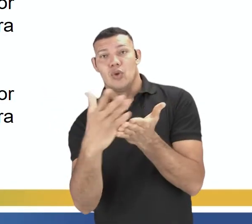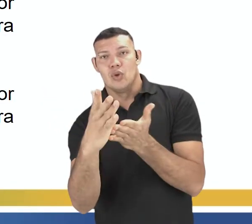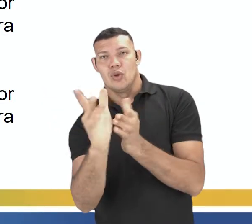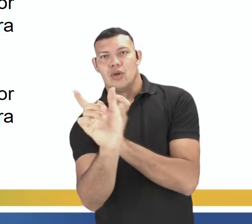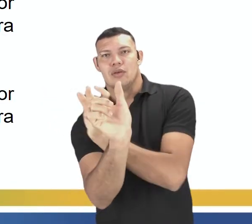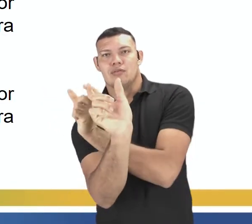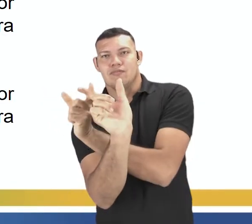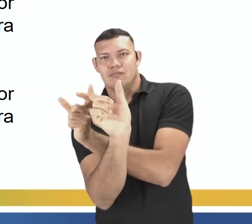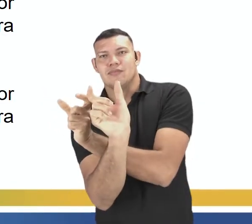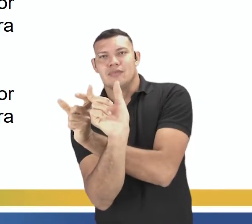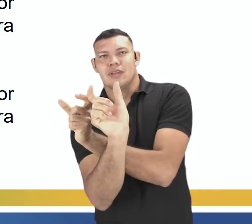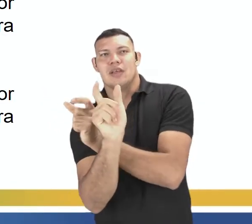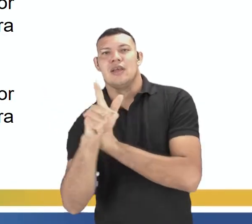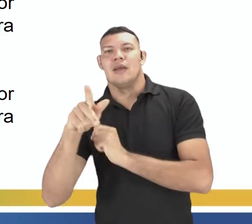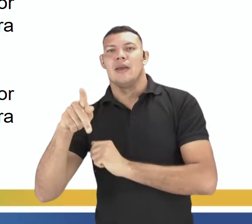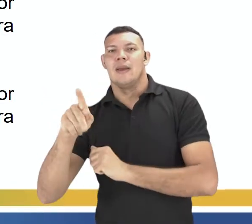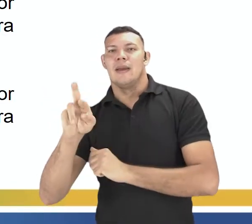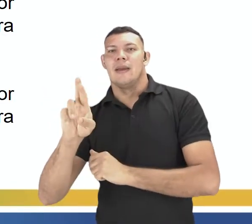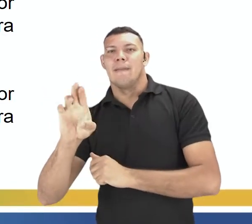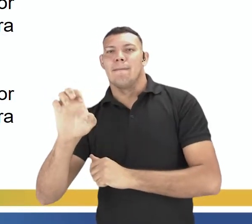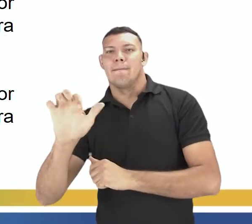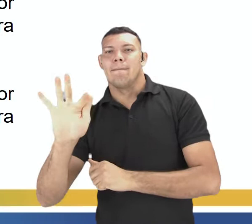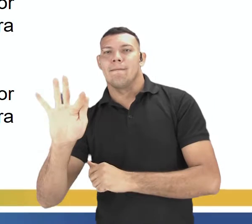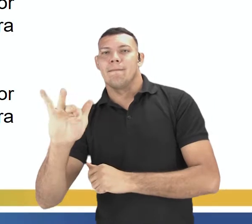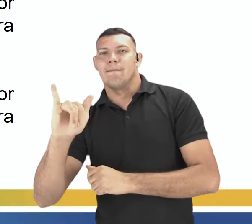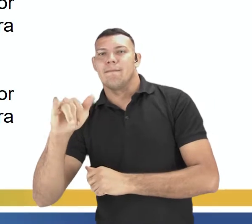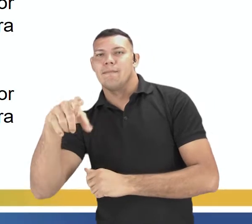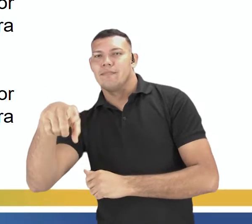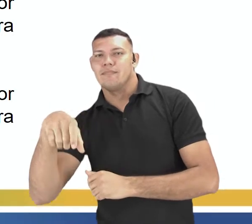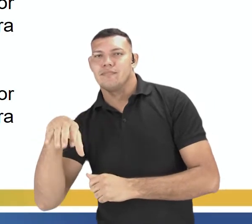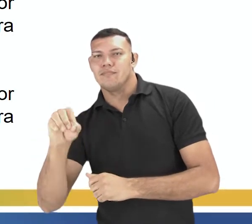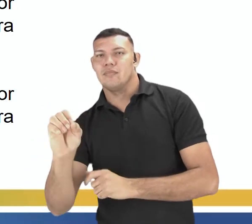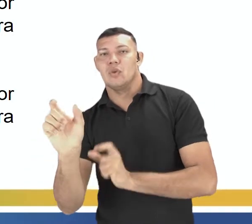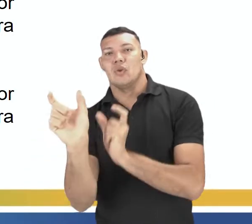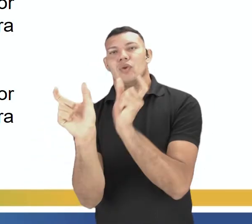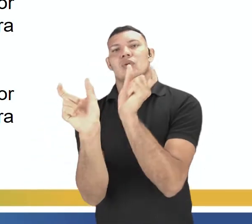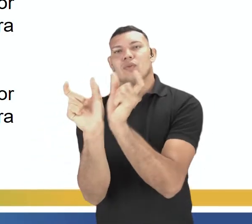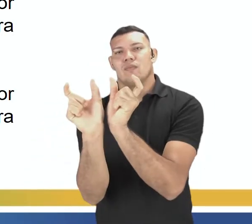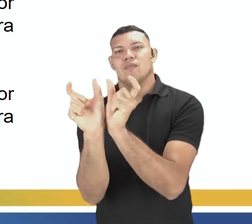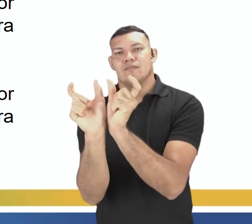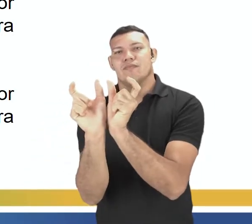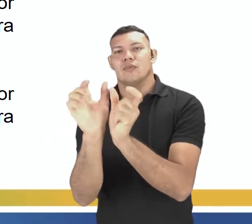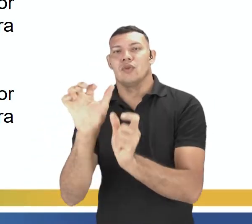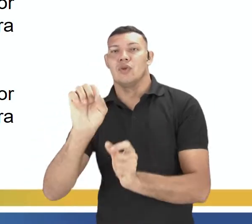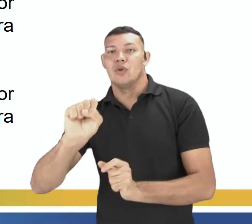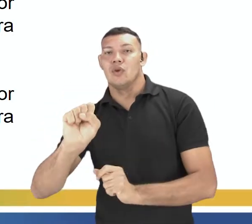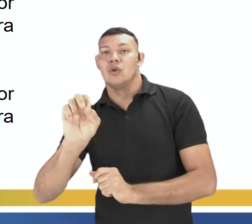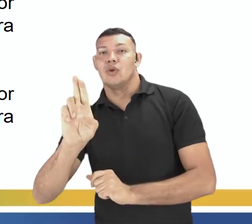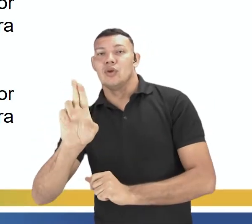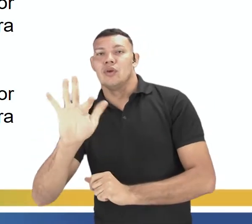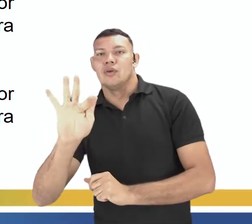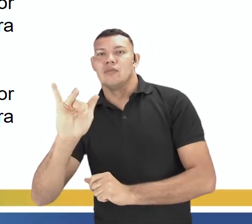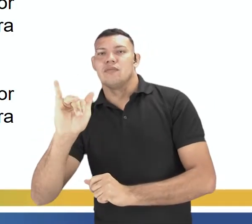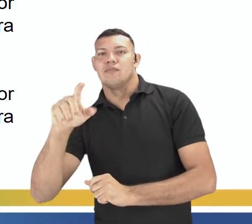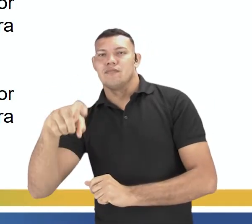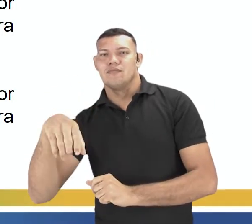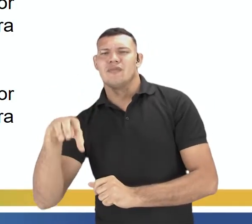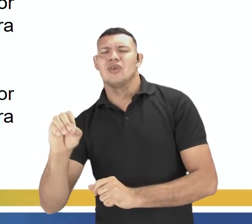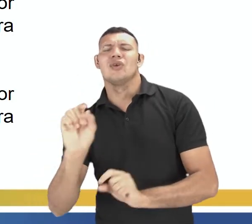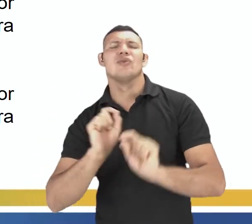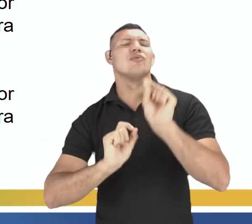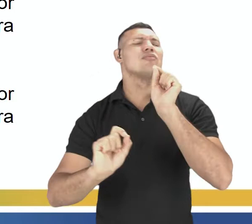palavra, o afixo recebe o nome de prefixo. E no fim da palavra, recebe o nome de sufixo. O que